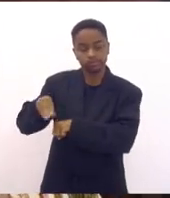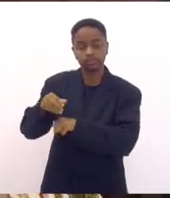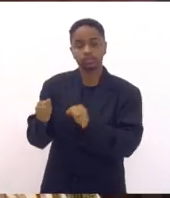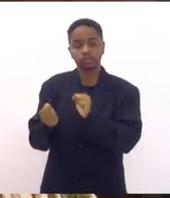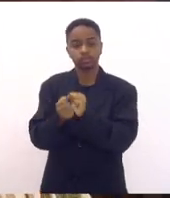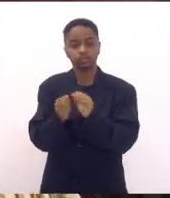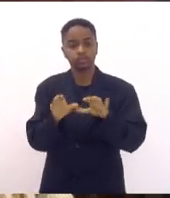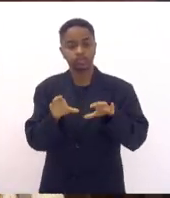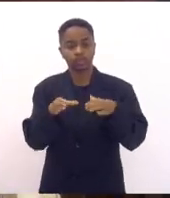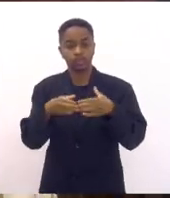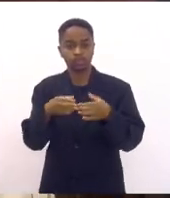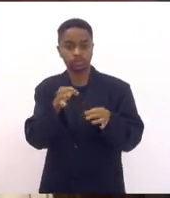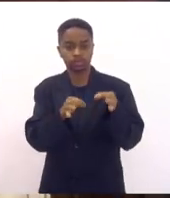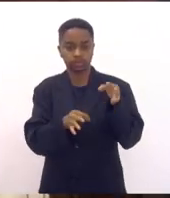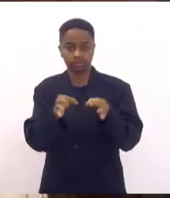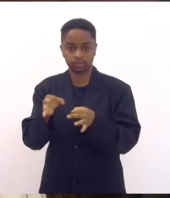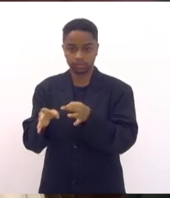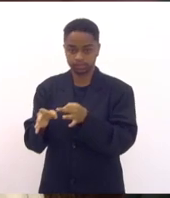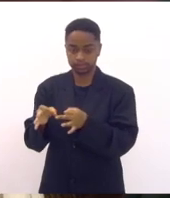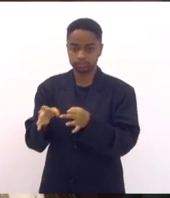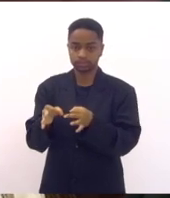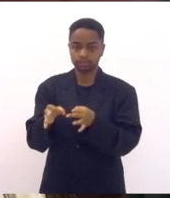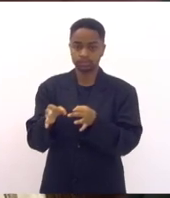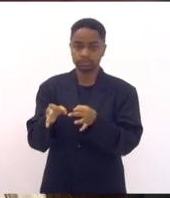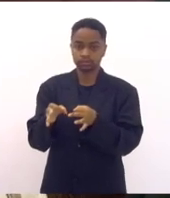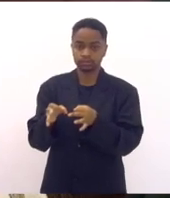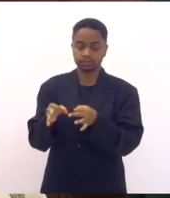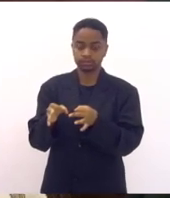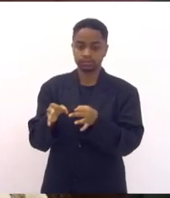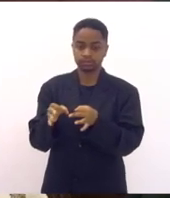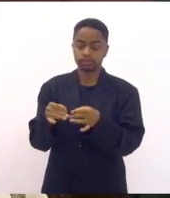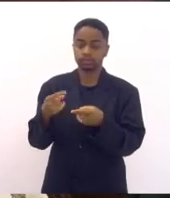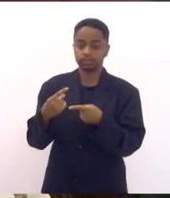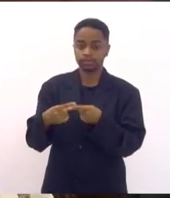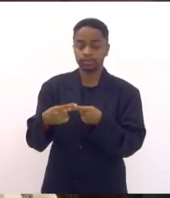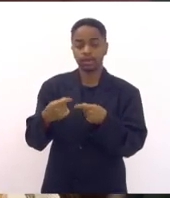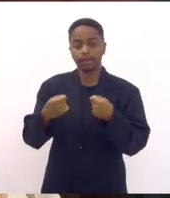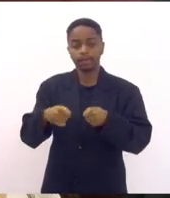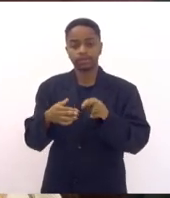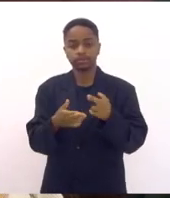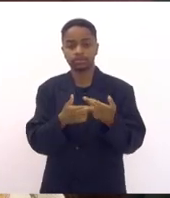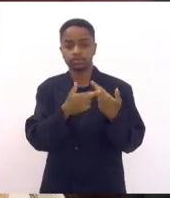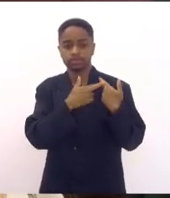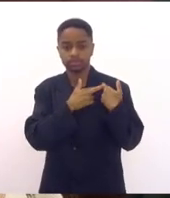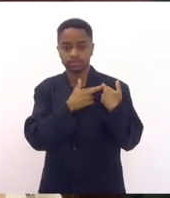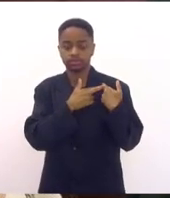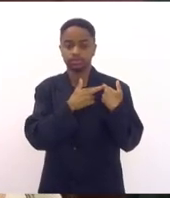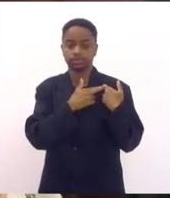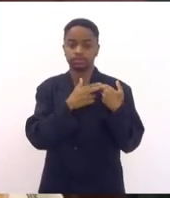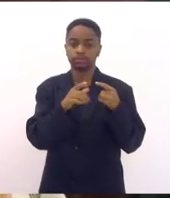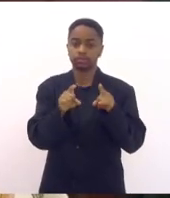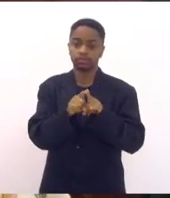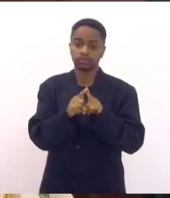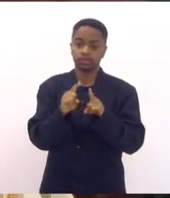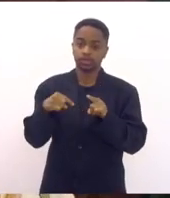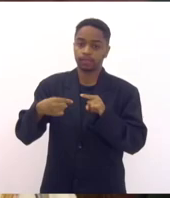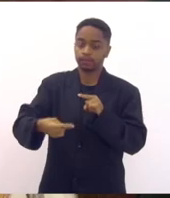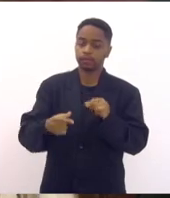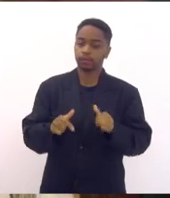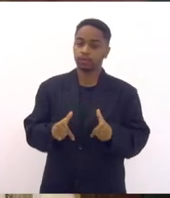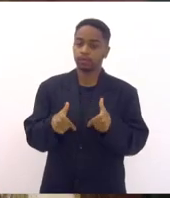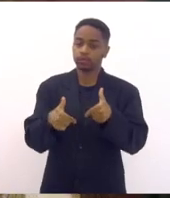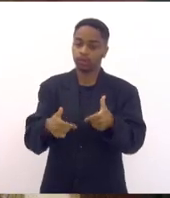comissão de juristas para que a gente possa ver essa responsabilidade E aí é mão na massa